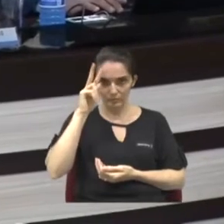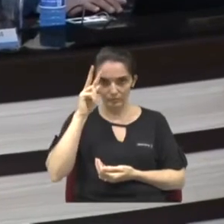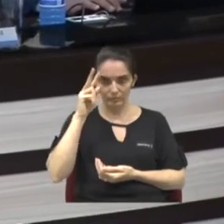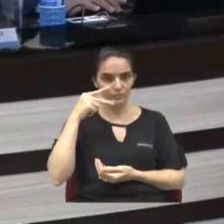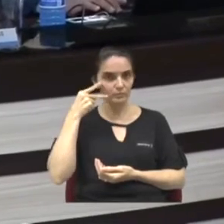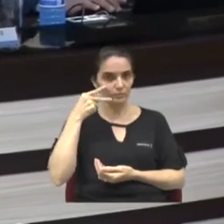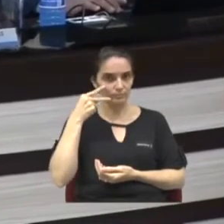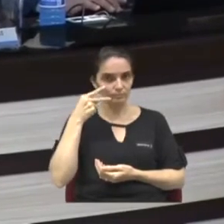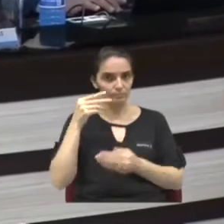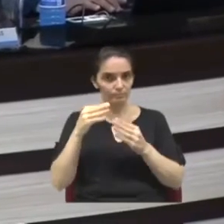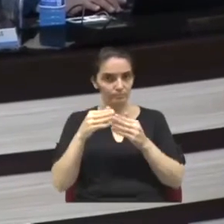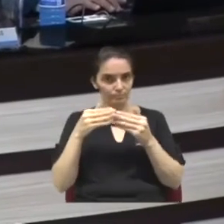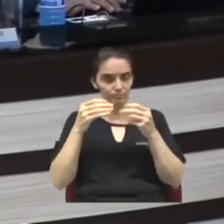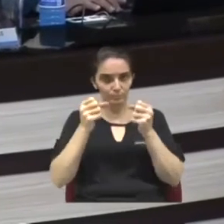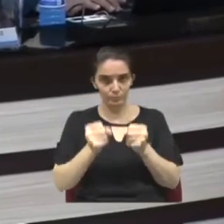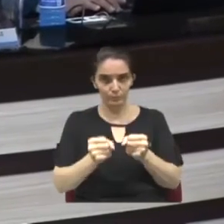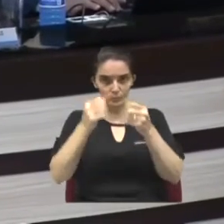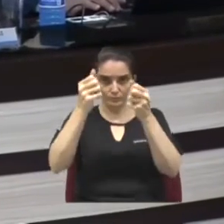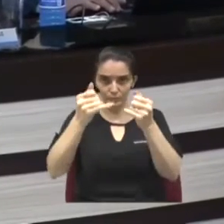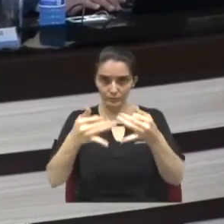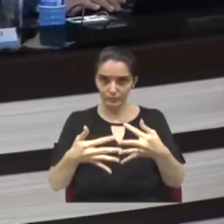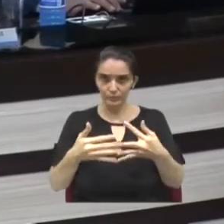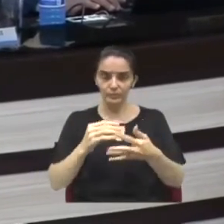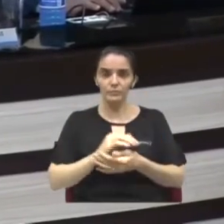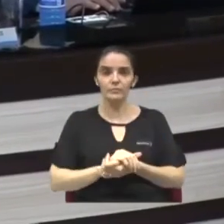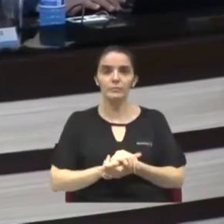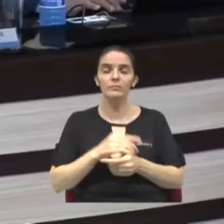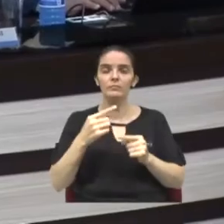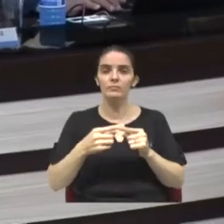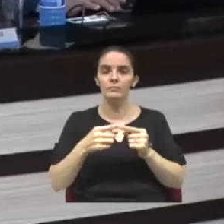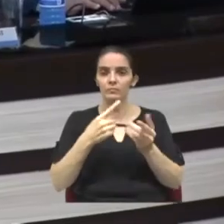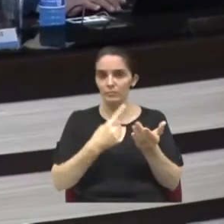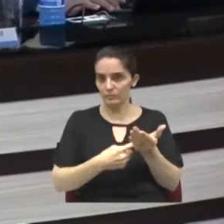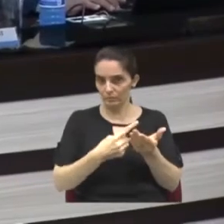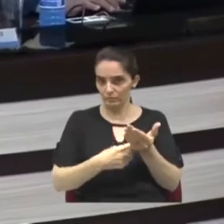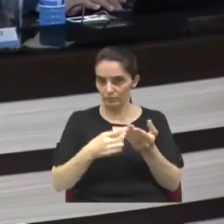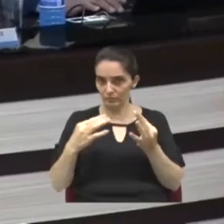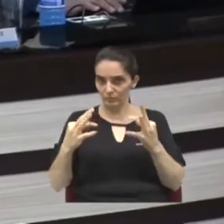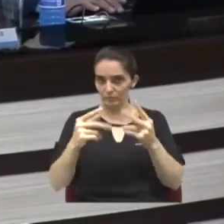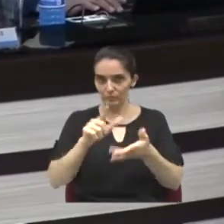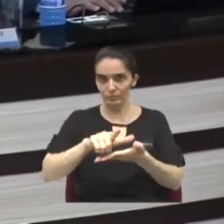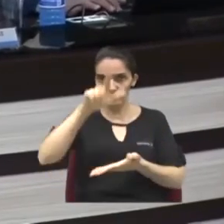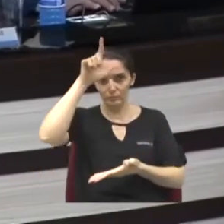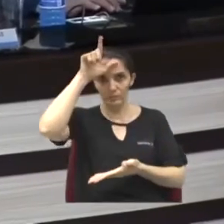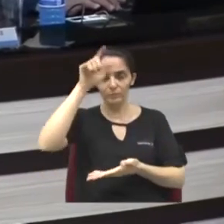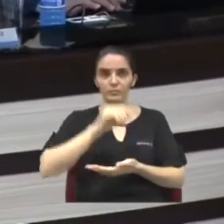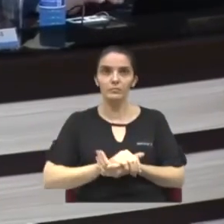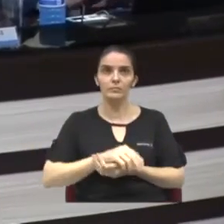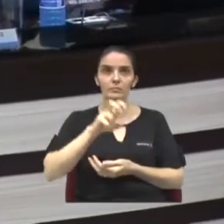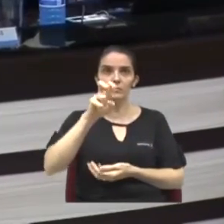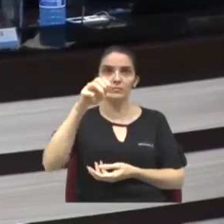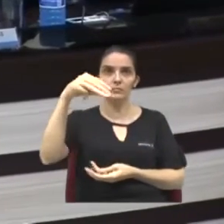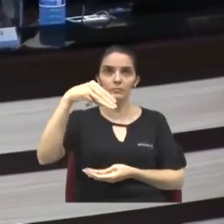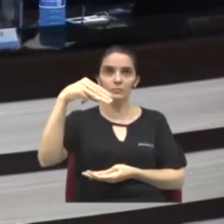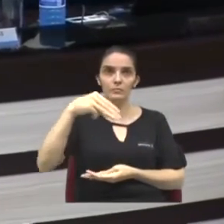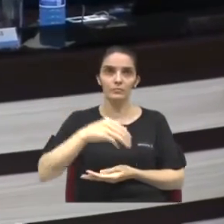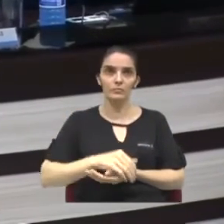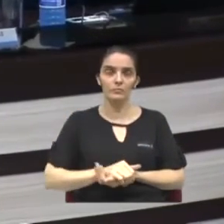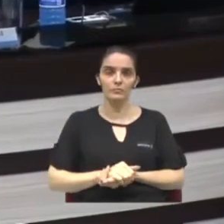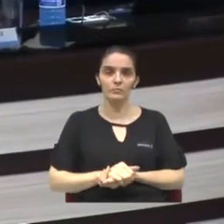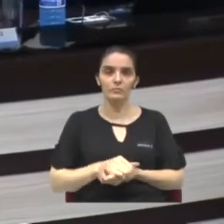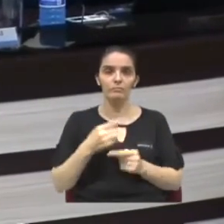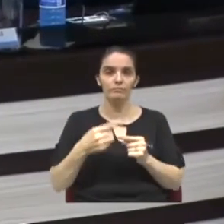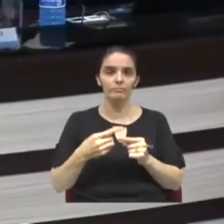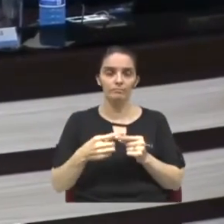senhora pode justificar e com todo direito, houve um acordo entre os lideranças, tá? 5 minutos, né? É que nós